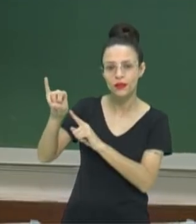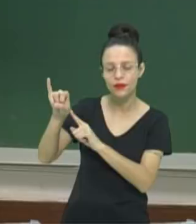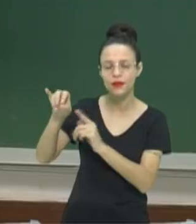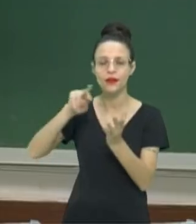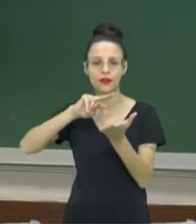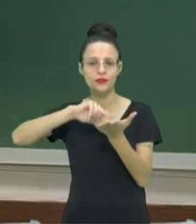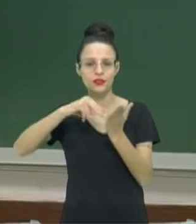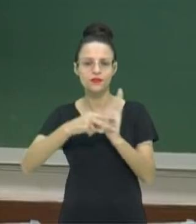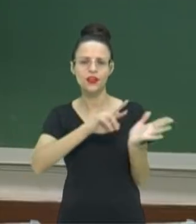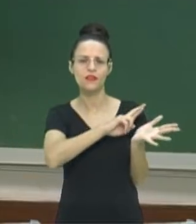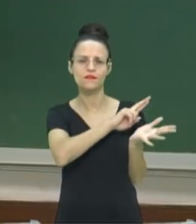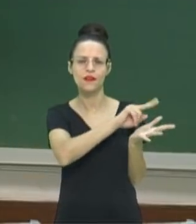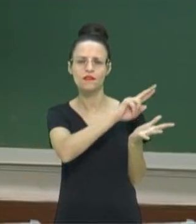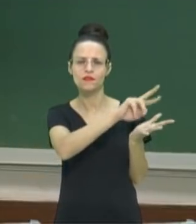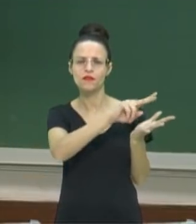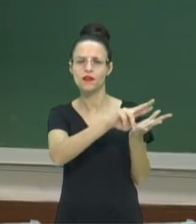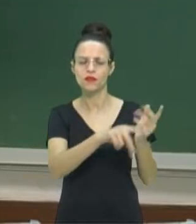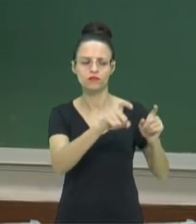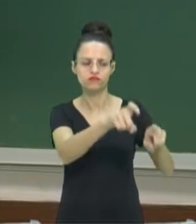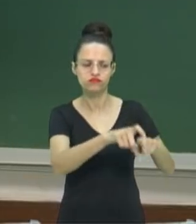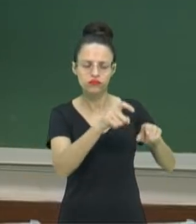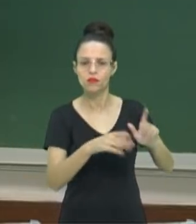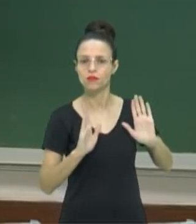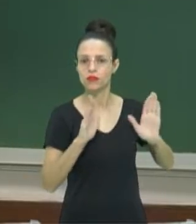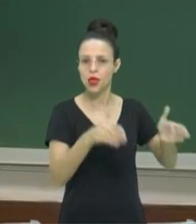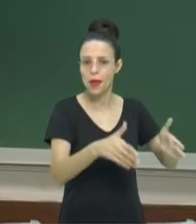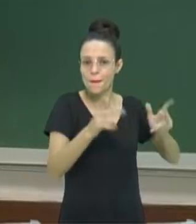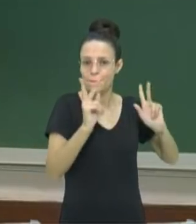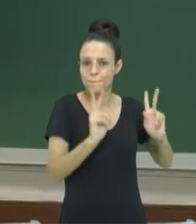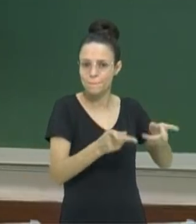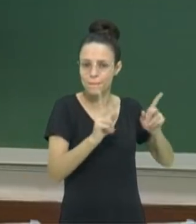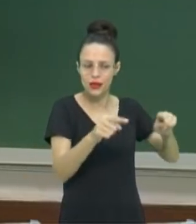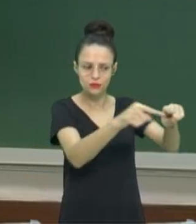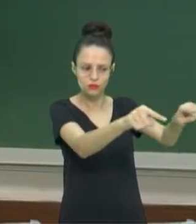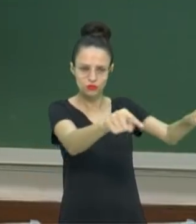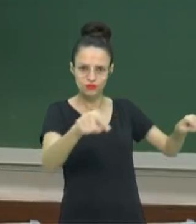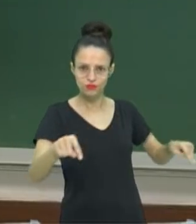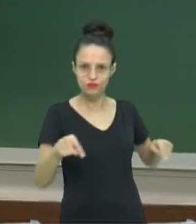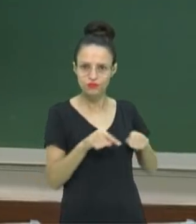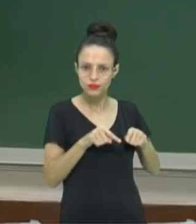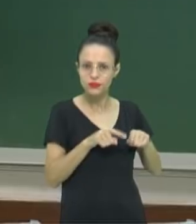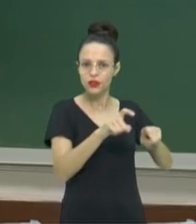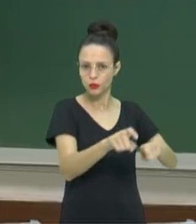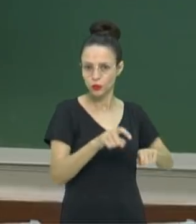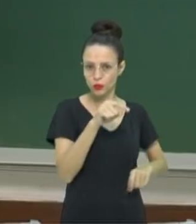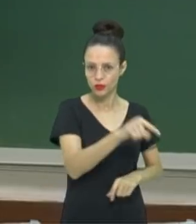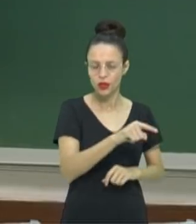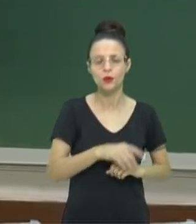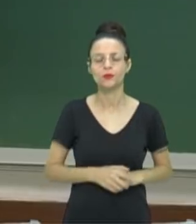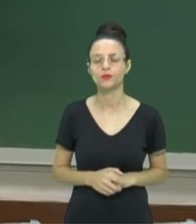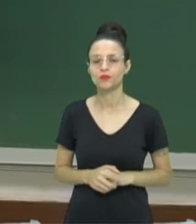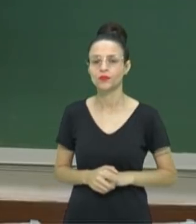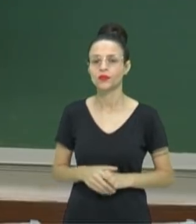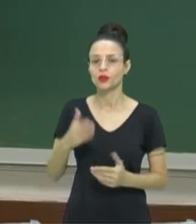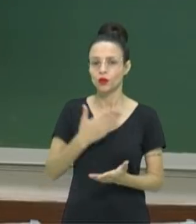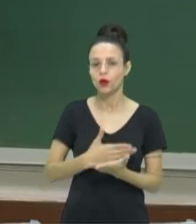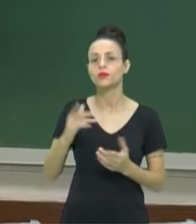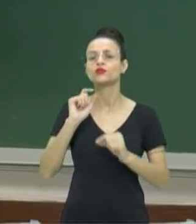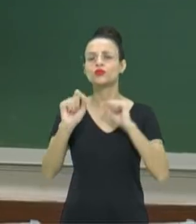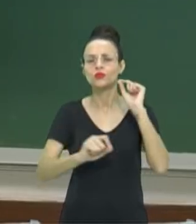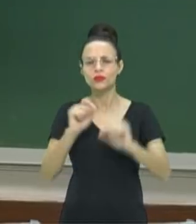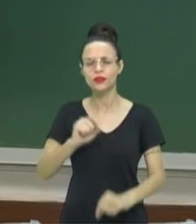Variados itens ali são produzidos naquela mesma propriedade rural, tá? Foi introduzida por quem? Pelos